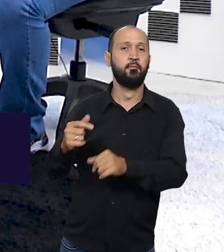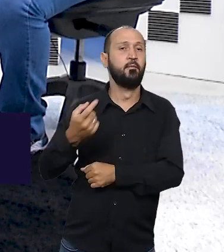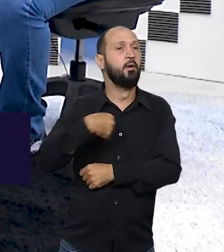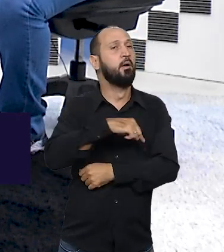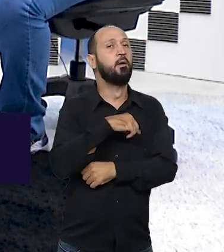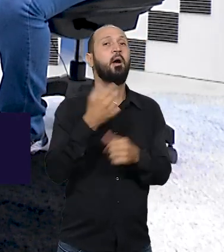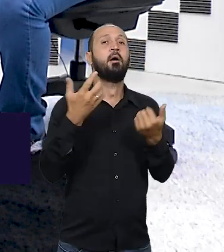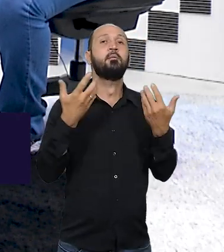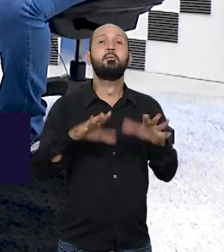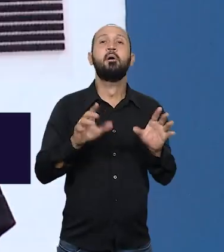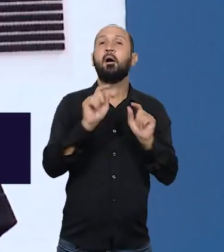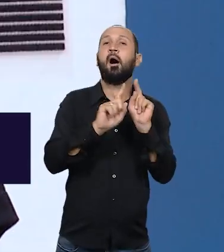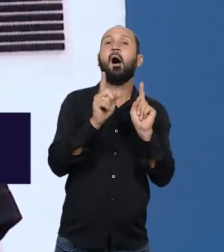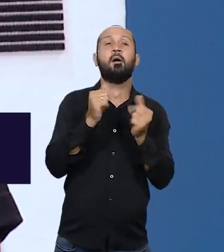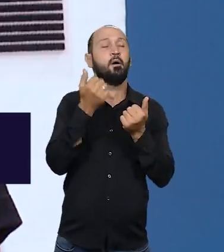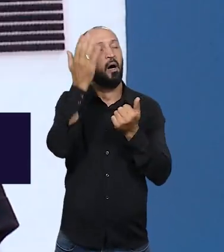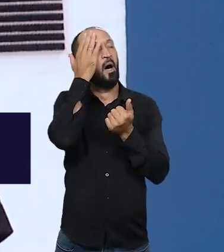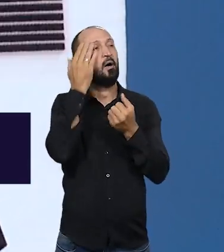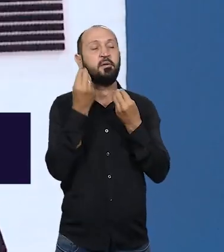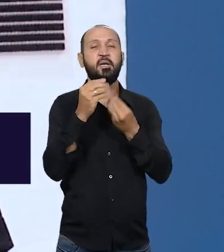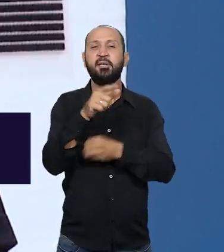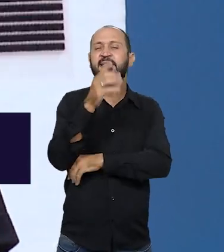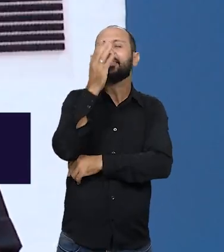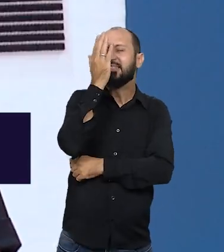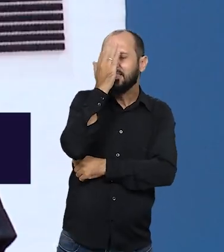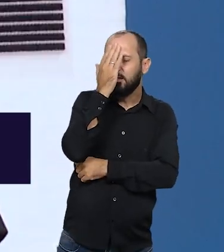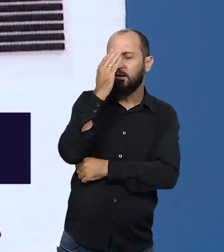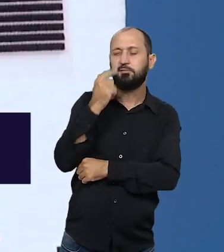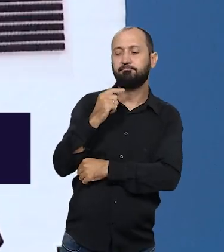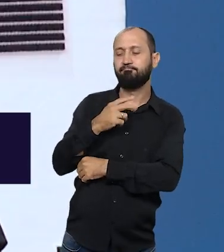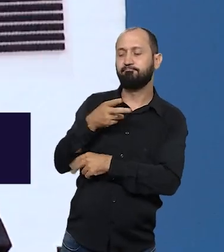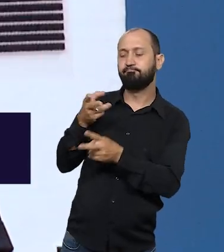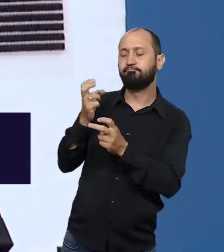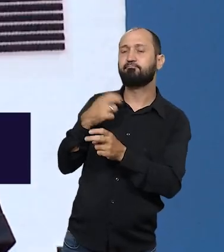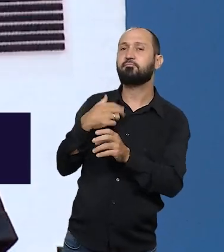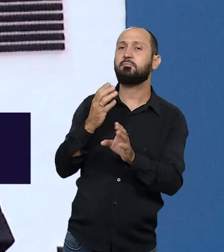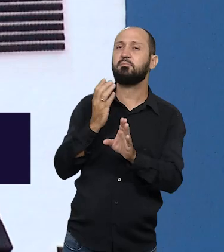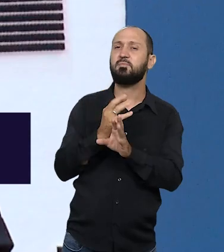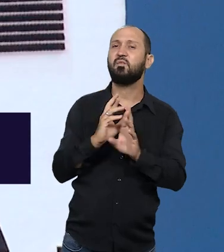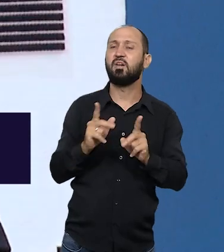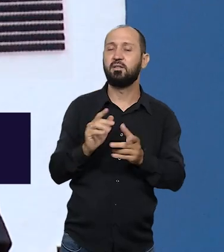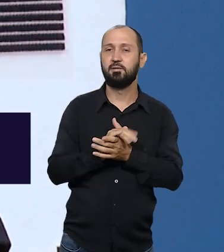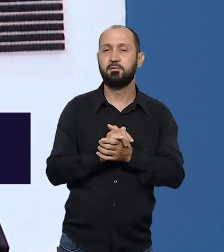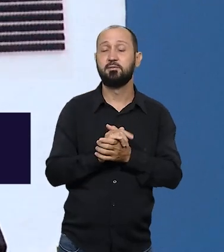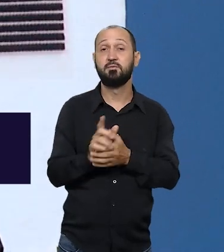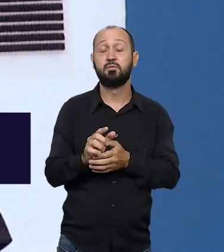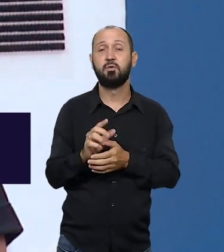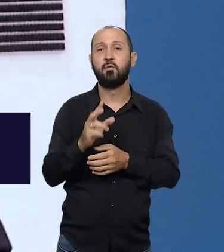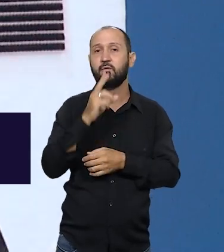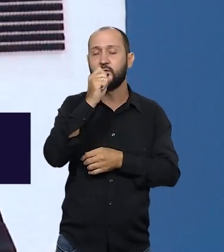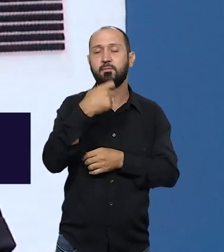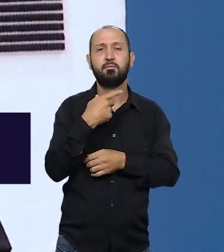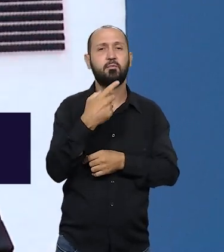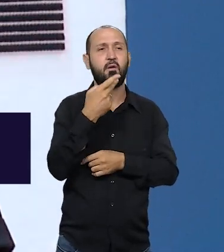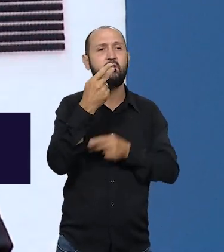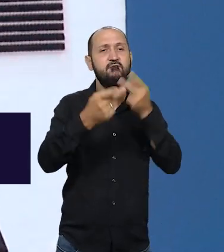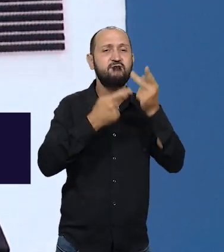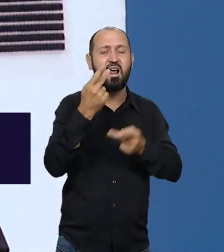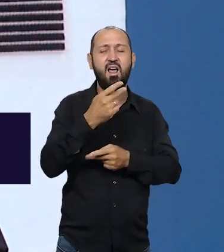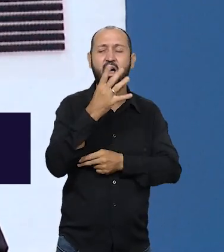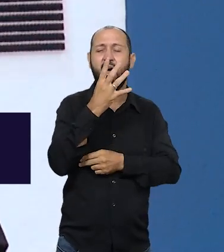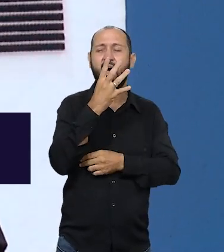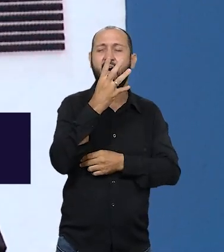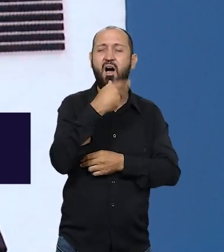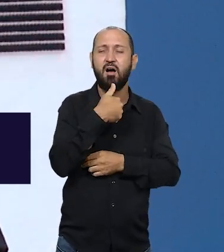vezes não queria, você sabe que existe e tal, mas assim, o que foi determinante foi o atraso da fala no